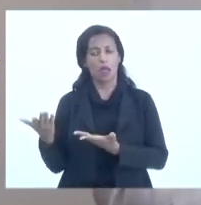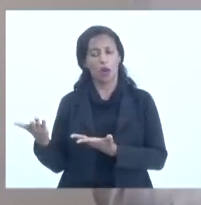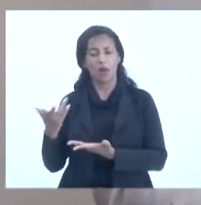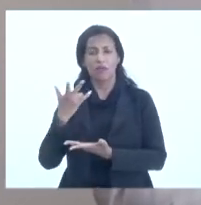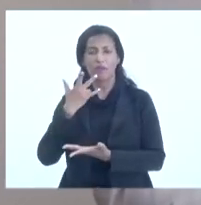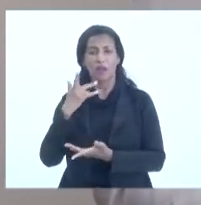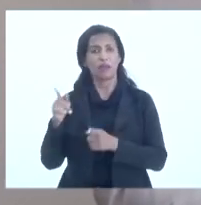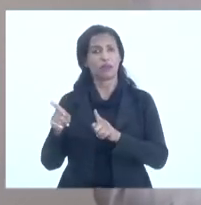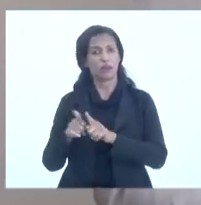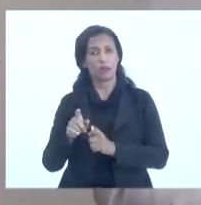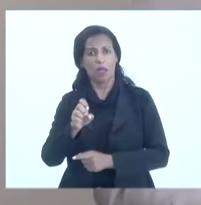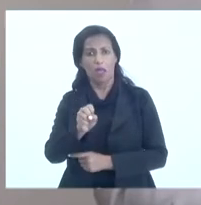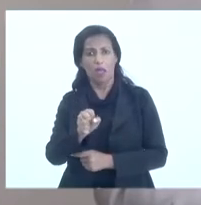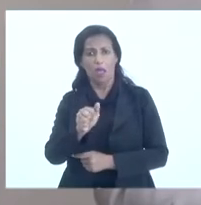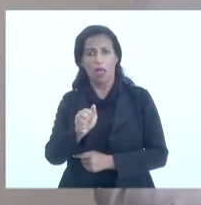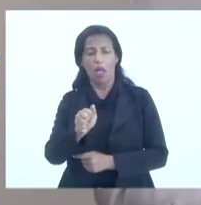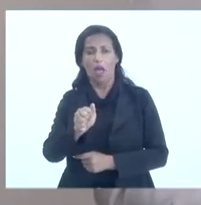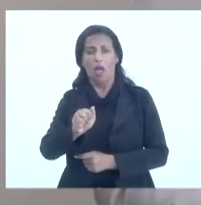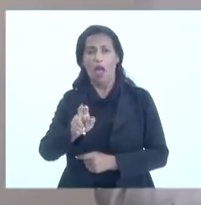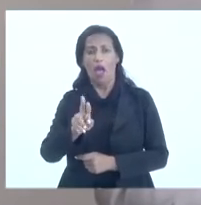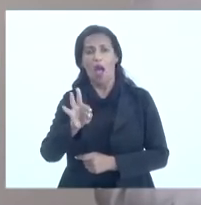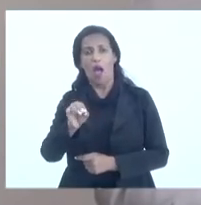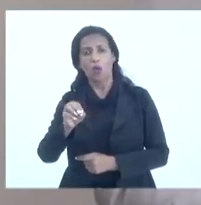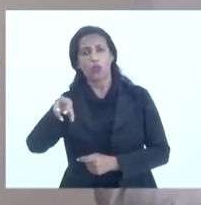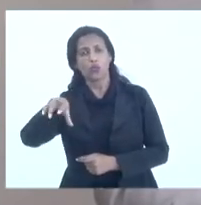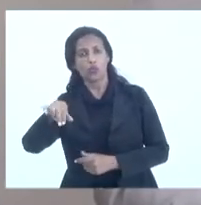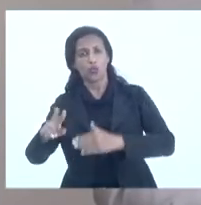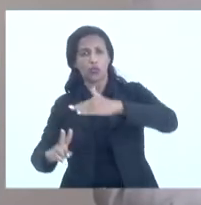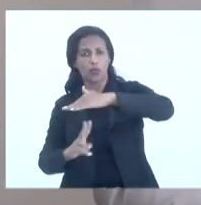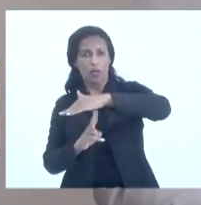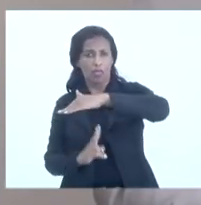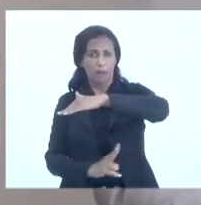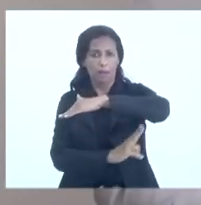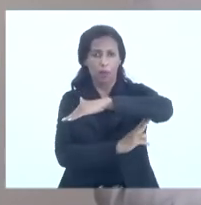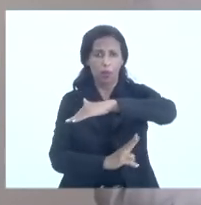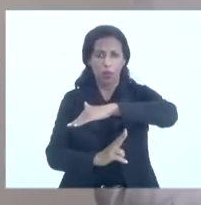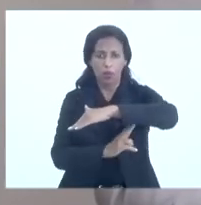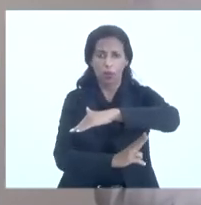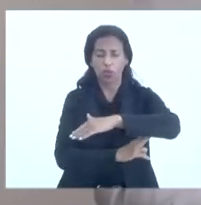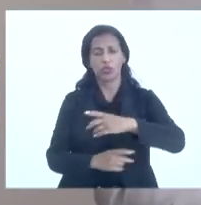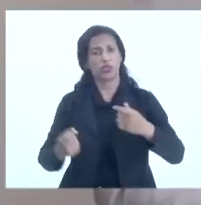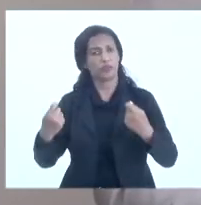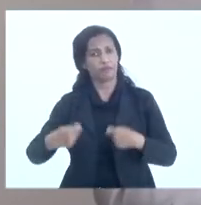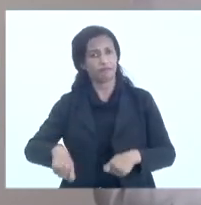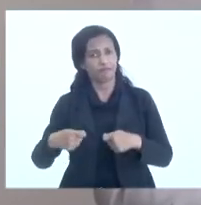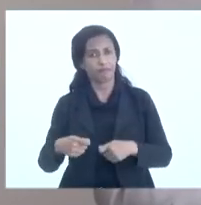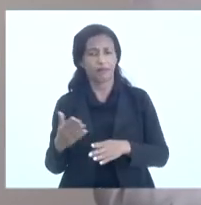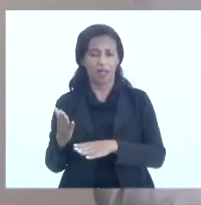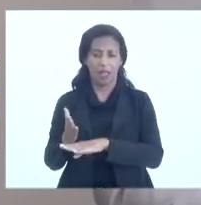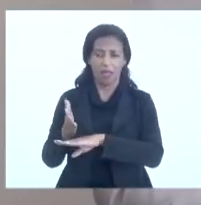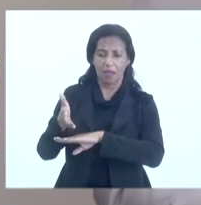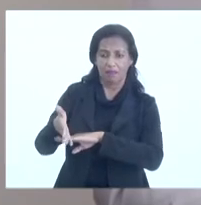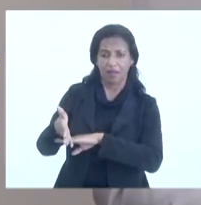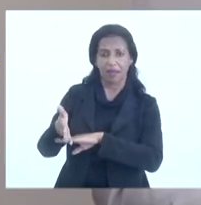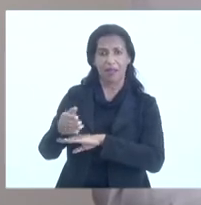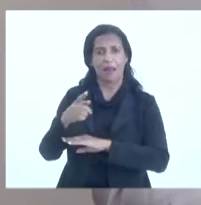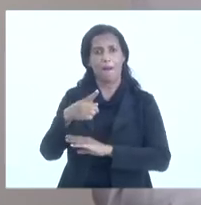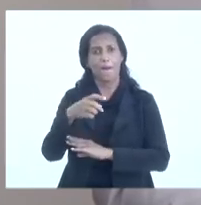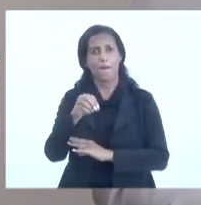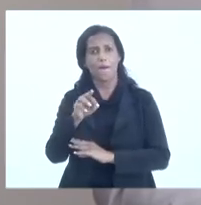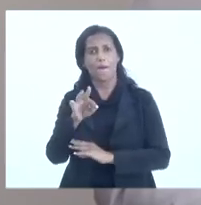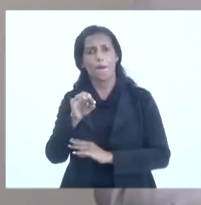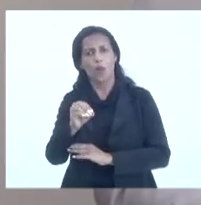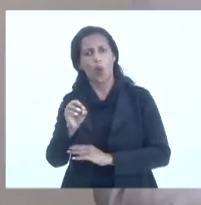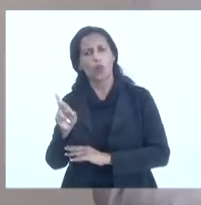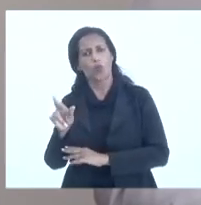bem encaminhado, questão da ponte, questão da ligação, inclusive a entrada de Porto Real.